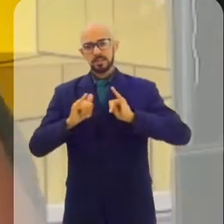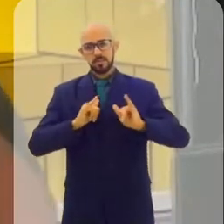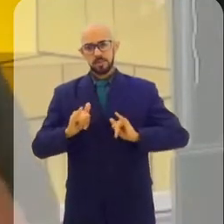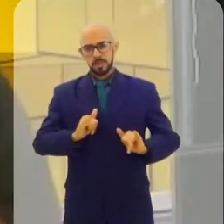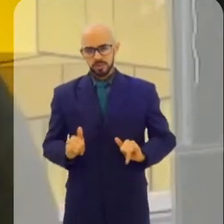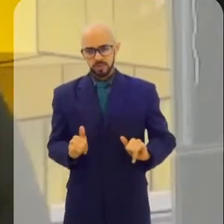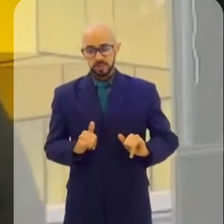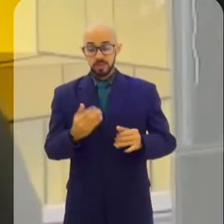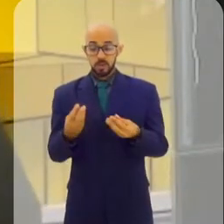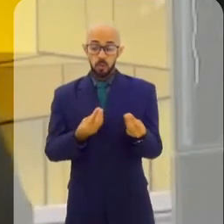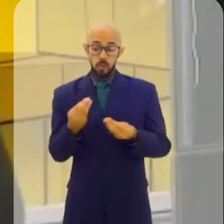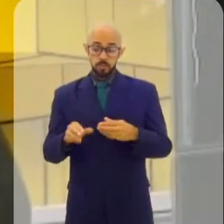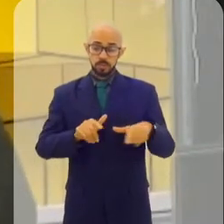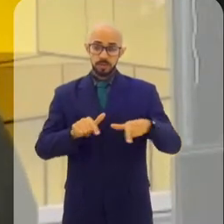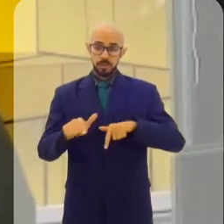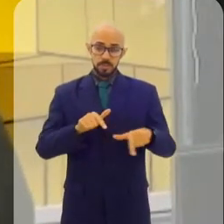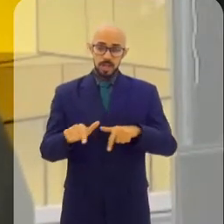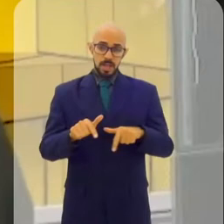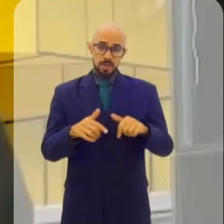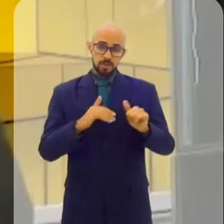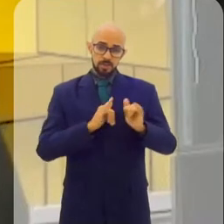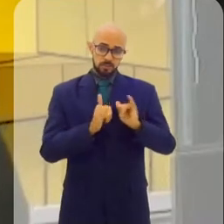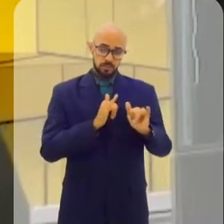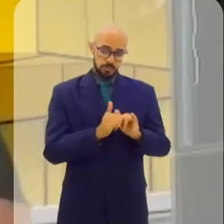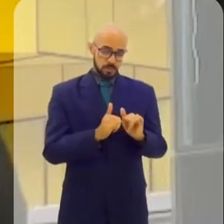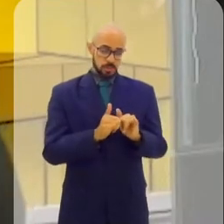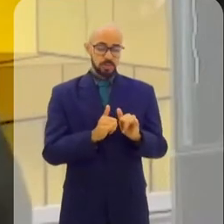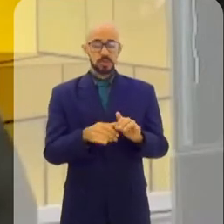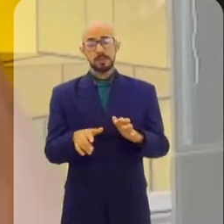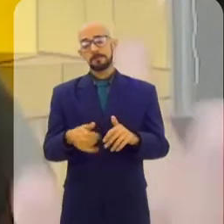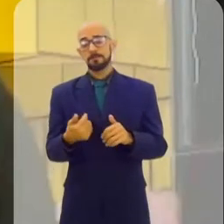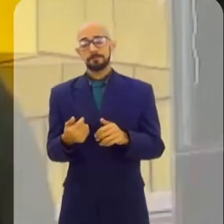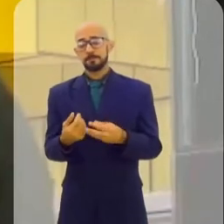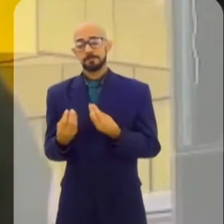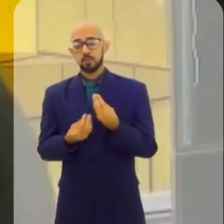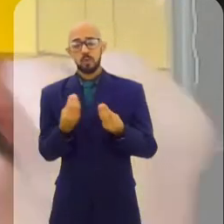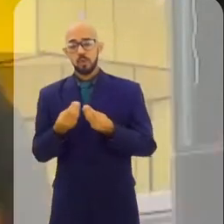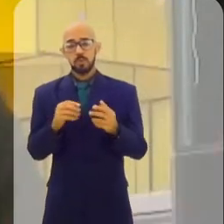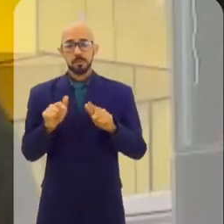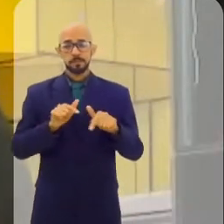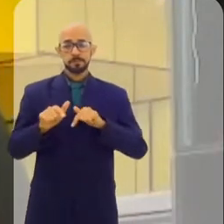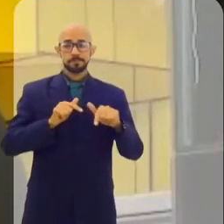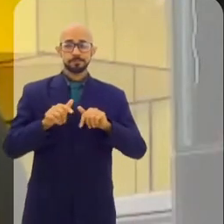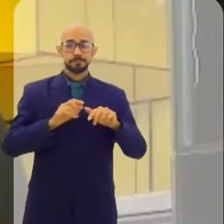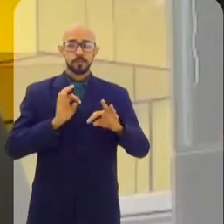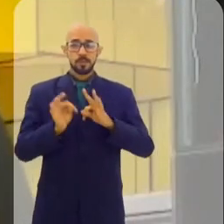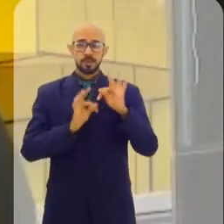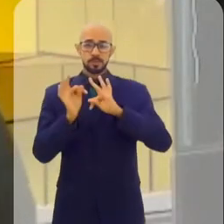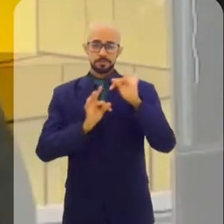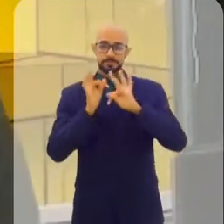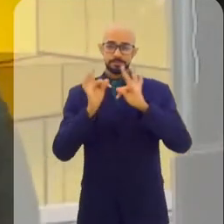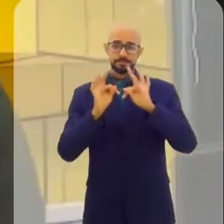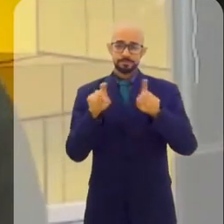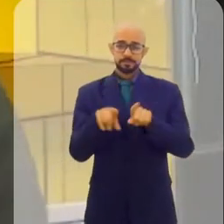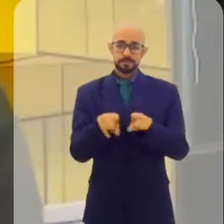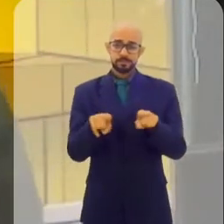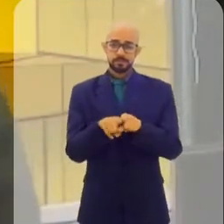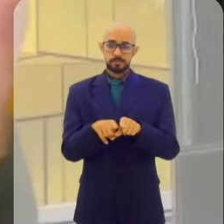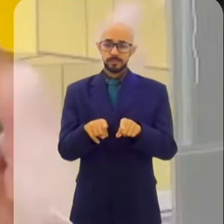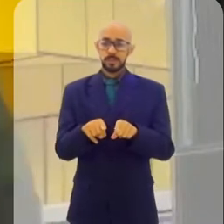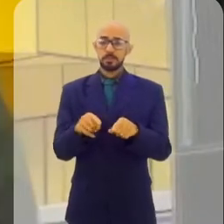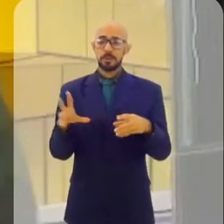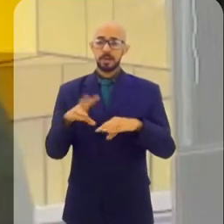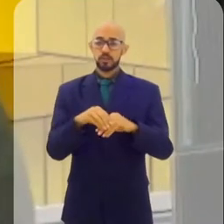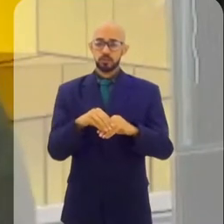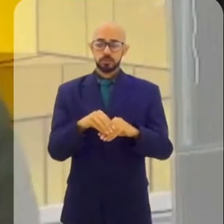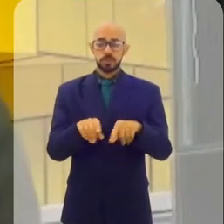que eu vou trabalhar com esses dados que eu estou incorporando, como é que eu vou trabalhar com a tecnologia. E é muito interessante também